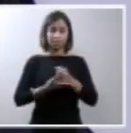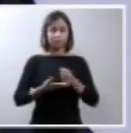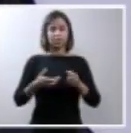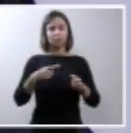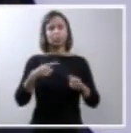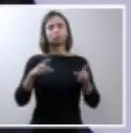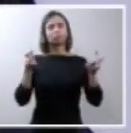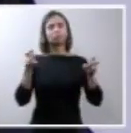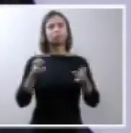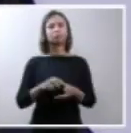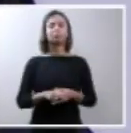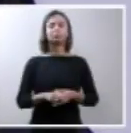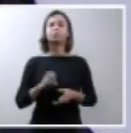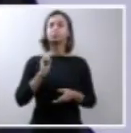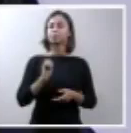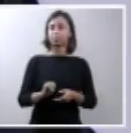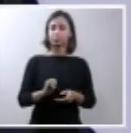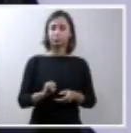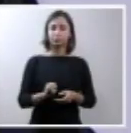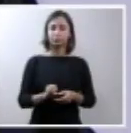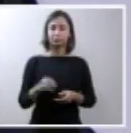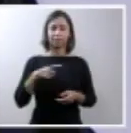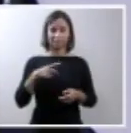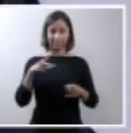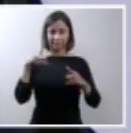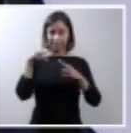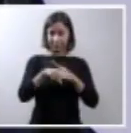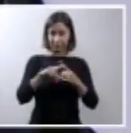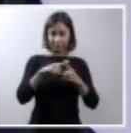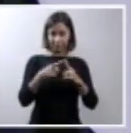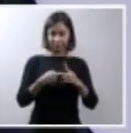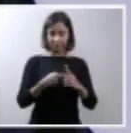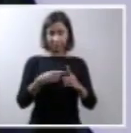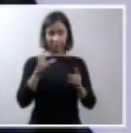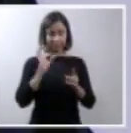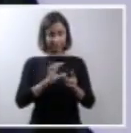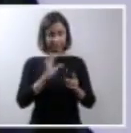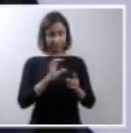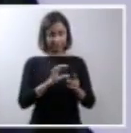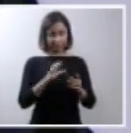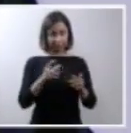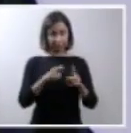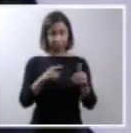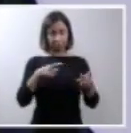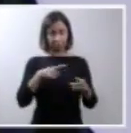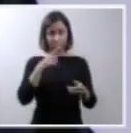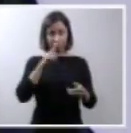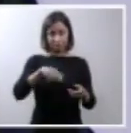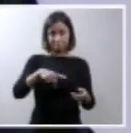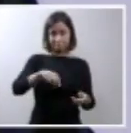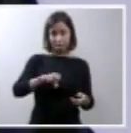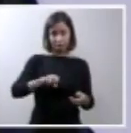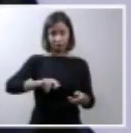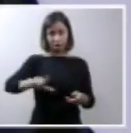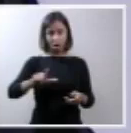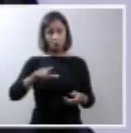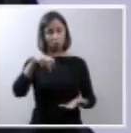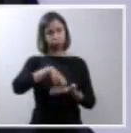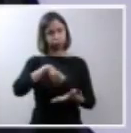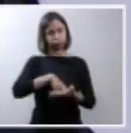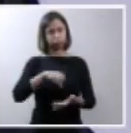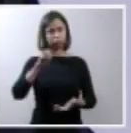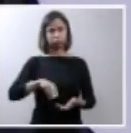jogo se essa interrupção implica ou não penal